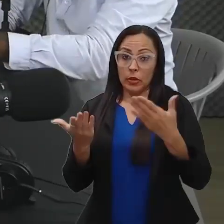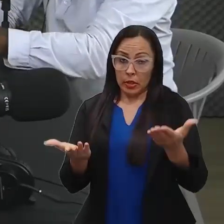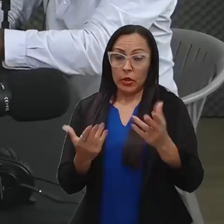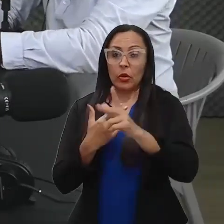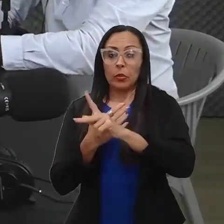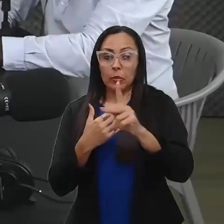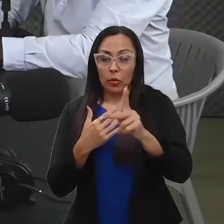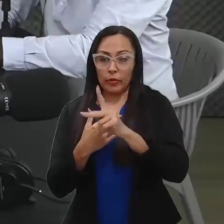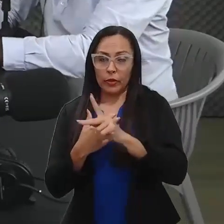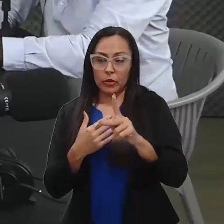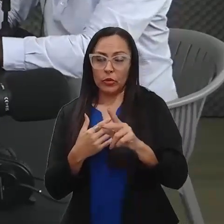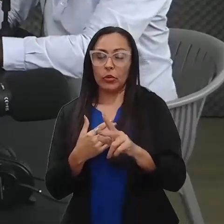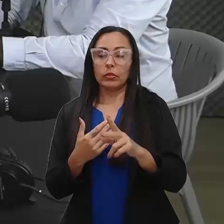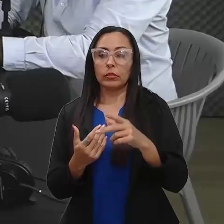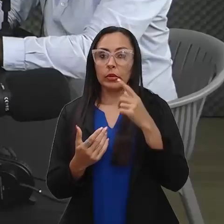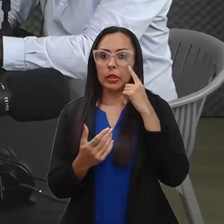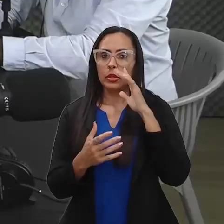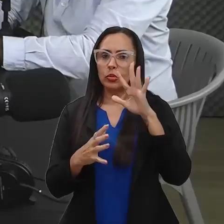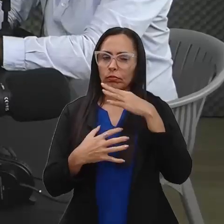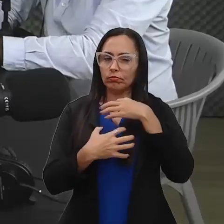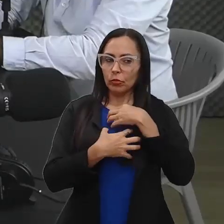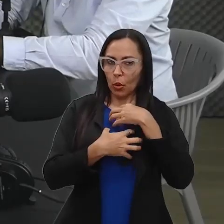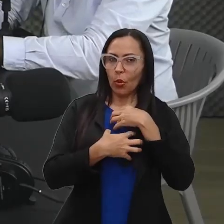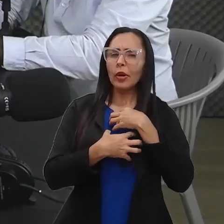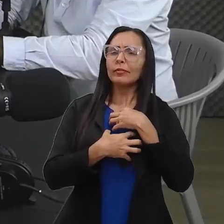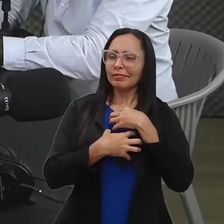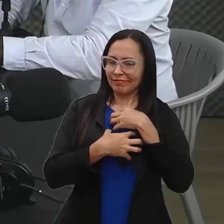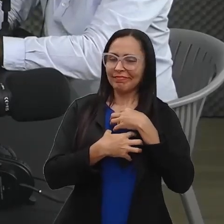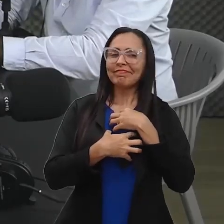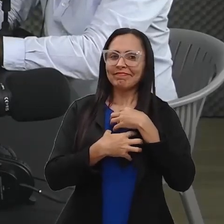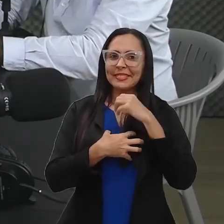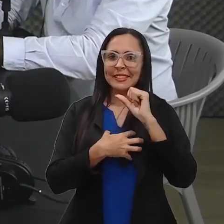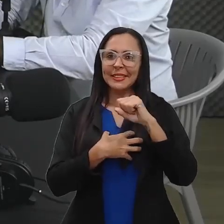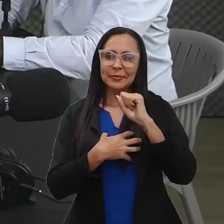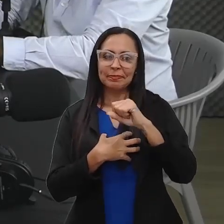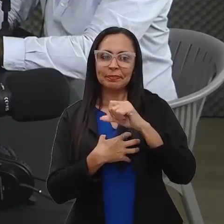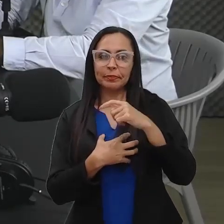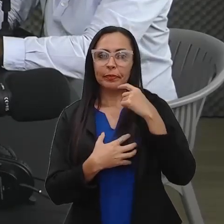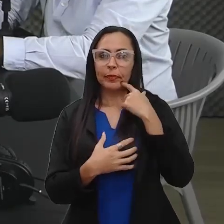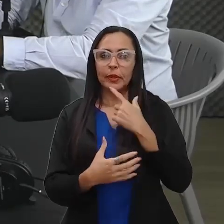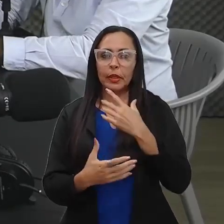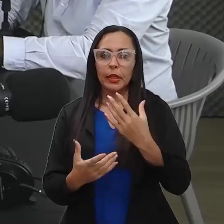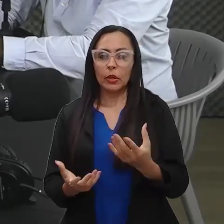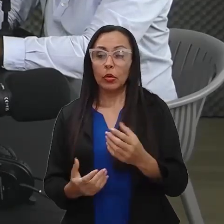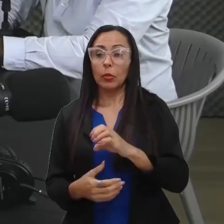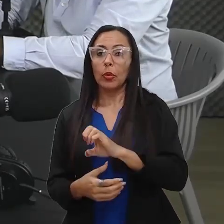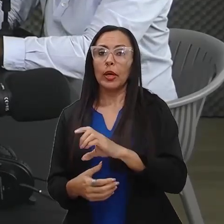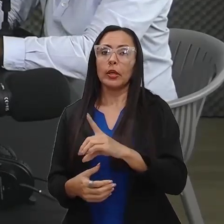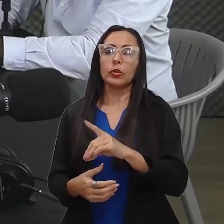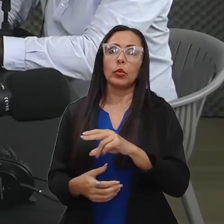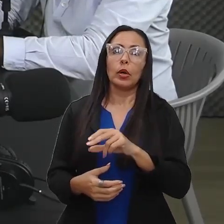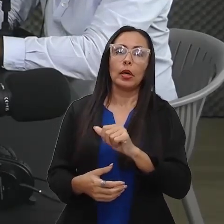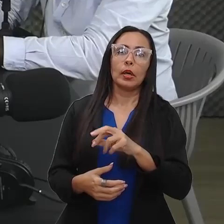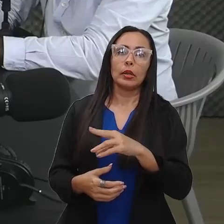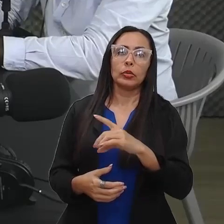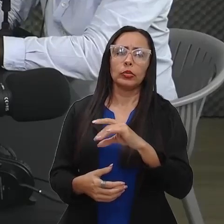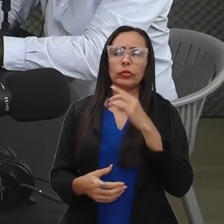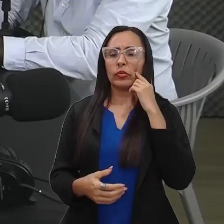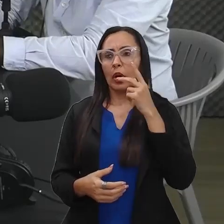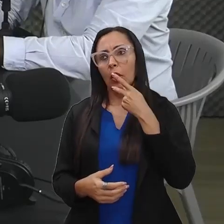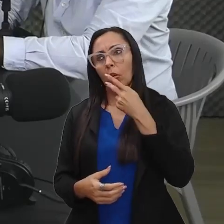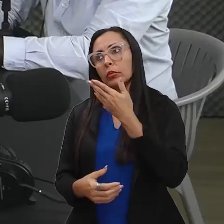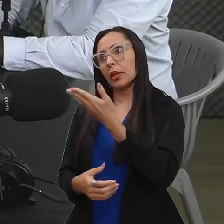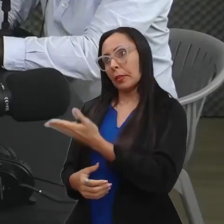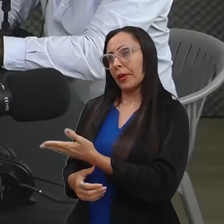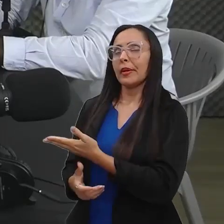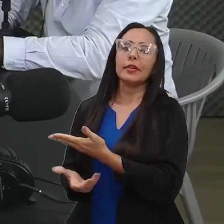professor, Hugo, isso lhe toca, né? Lhe Sim, afeta, profundamente. né? E como bem Eduardo falou, né? Eduardo trouxe, eu não sei se eu